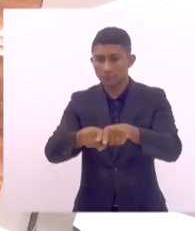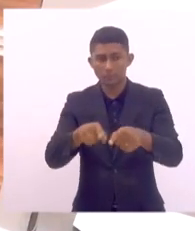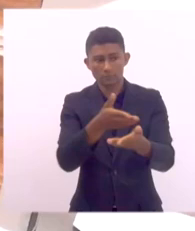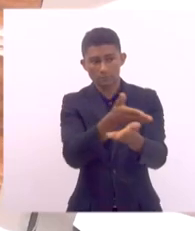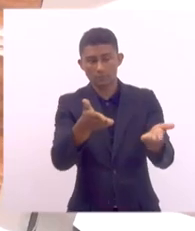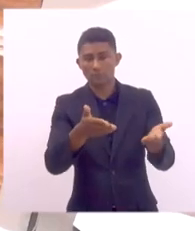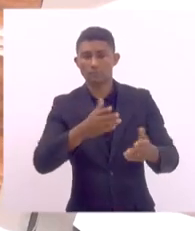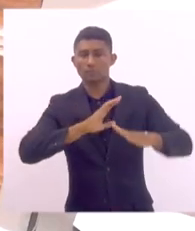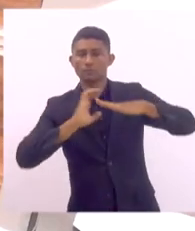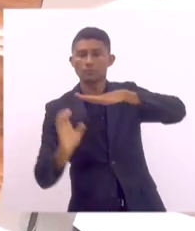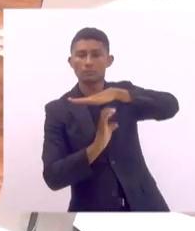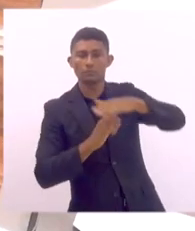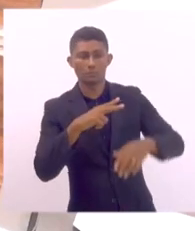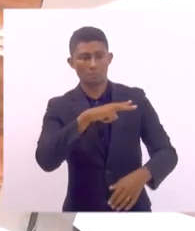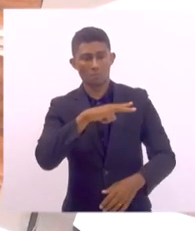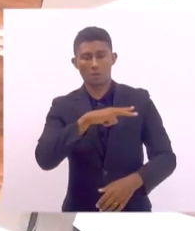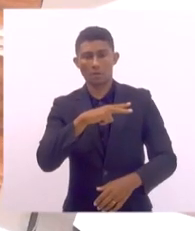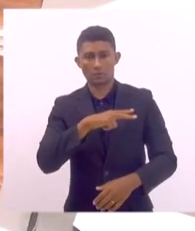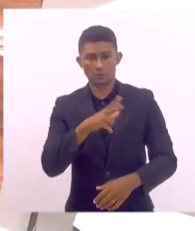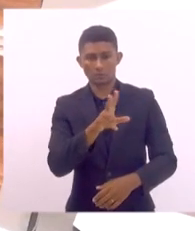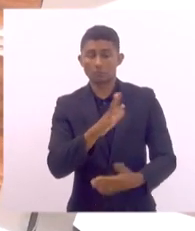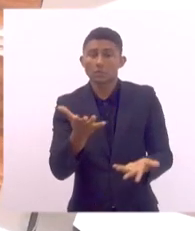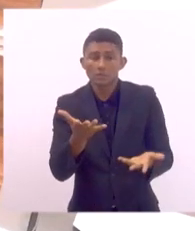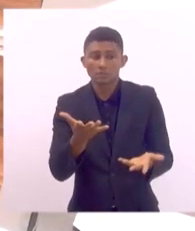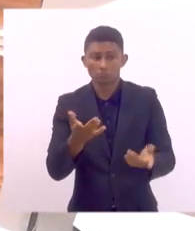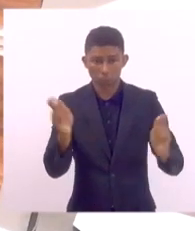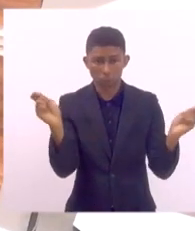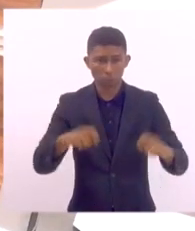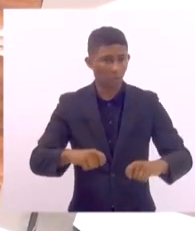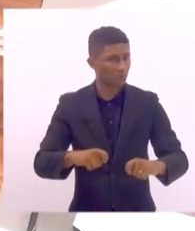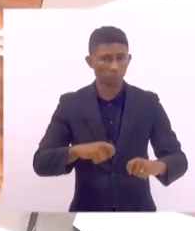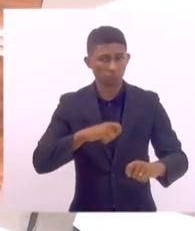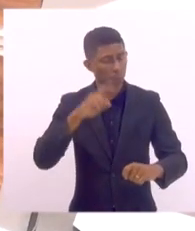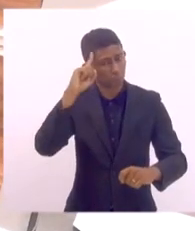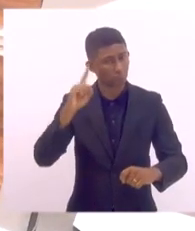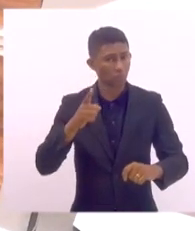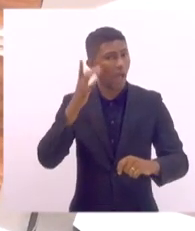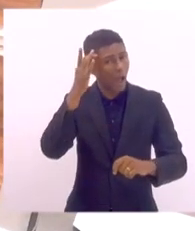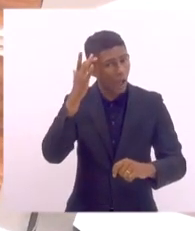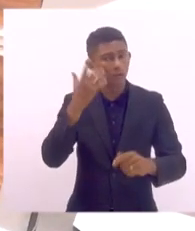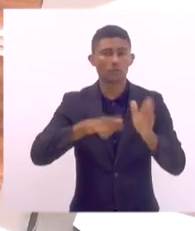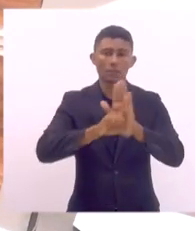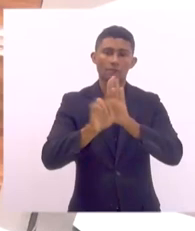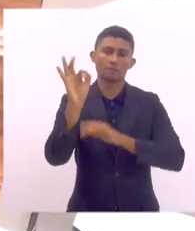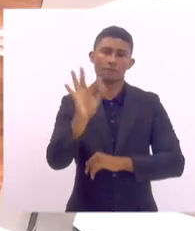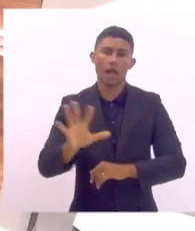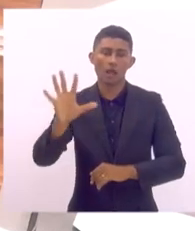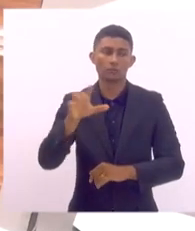como regulamentar porque é legislação federal, mas... Ô, Rodrigo, presidente, queria ponderar sobre isso.